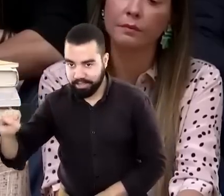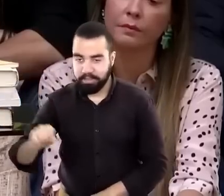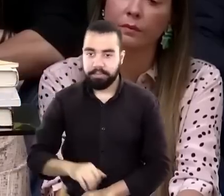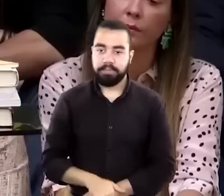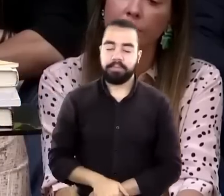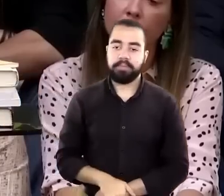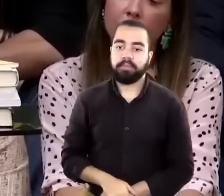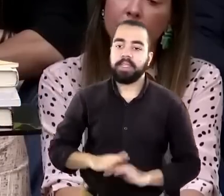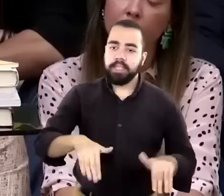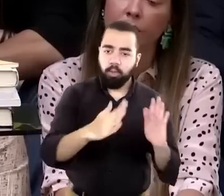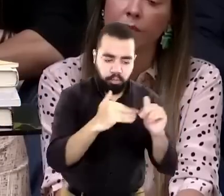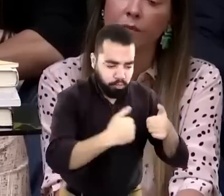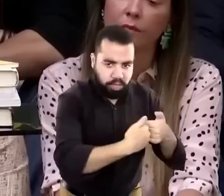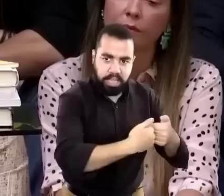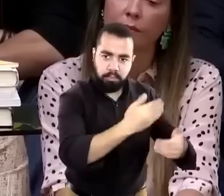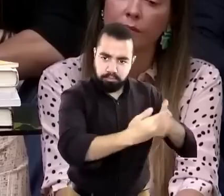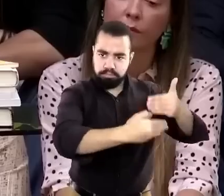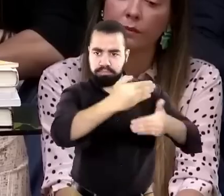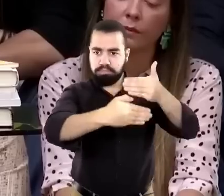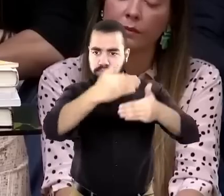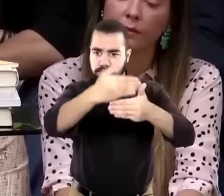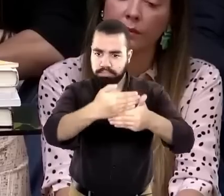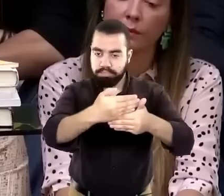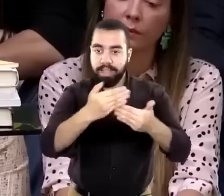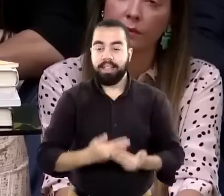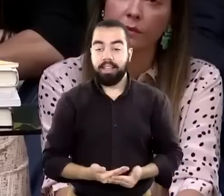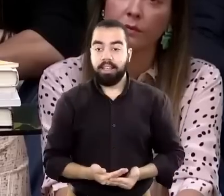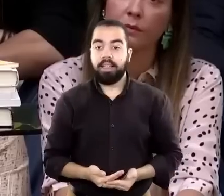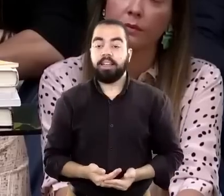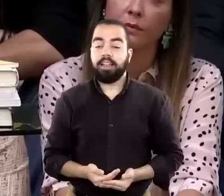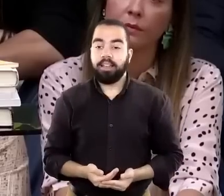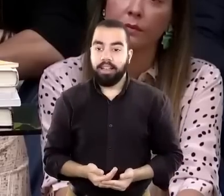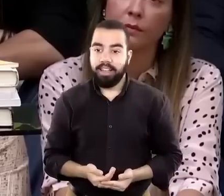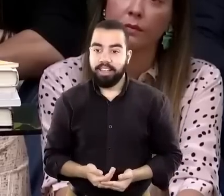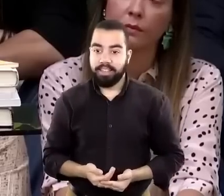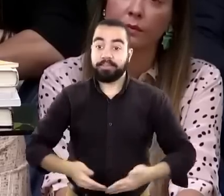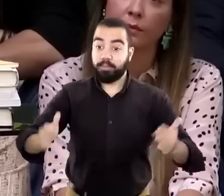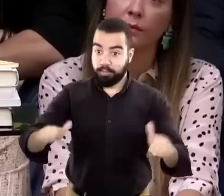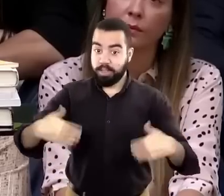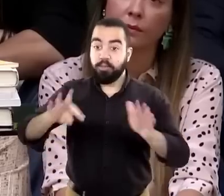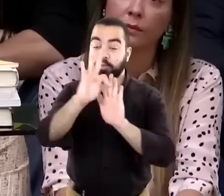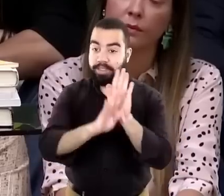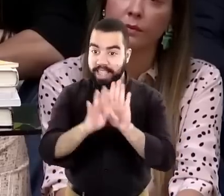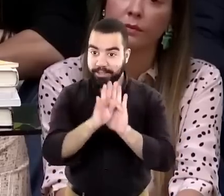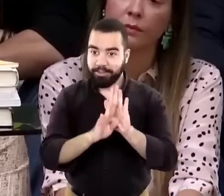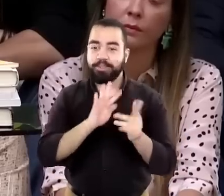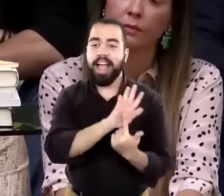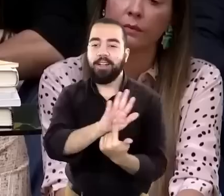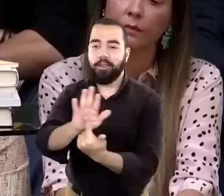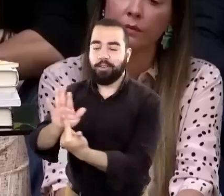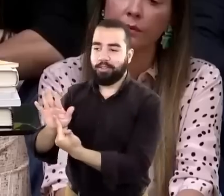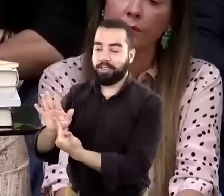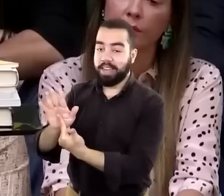e inaugurado. Então, esse texto é uma mensagem da parte de Deus para o líder religioso